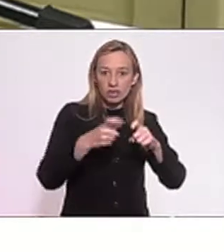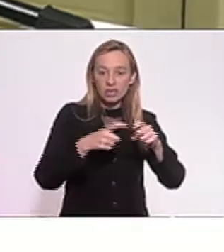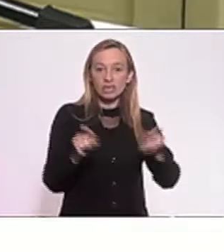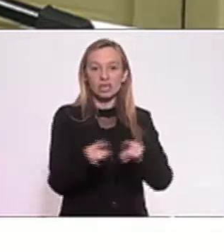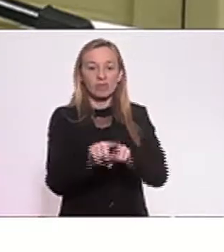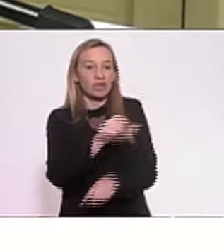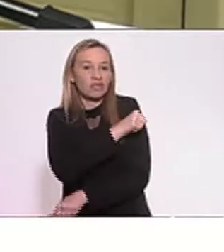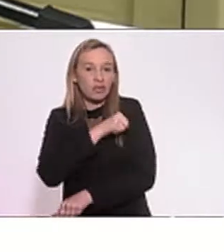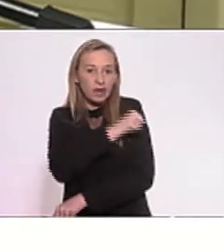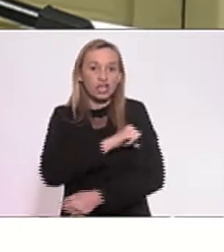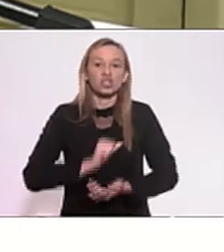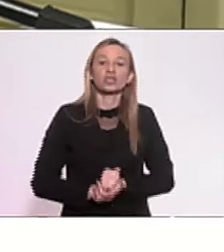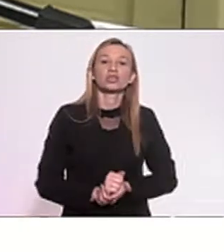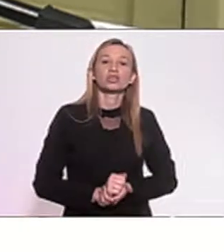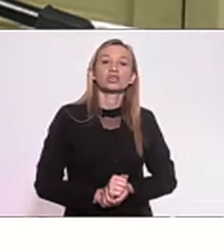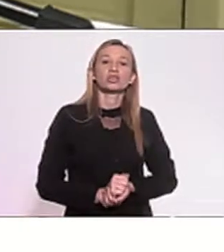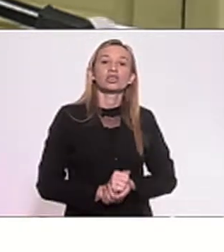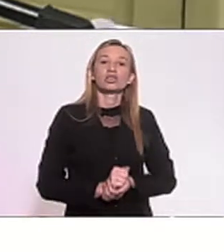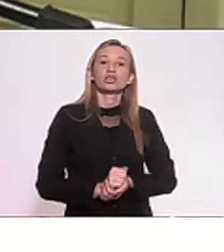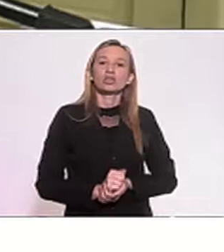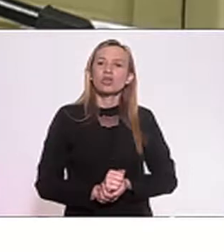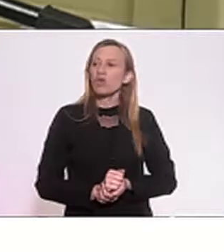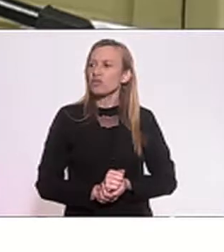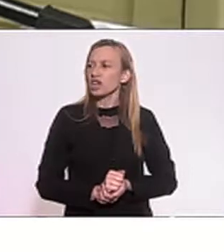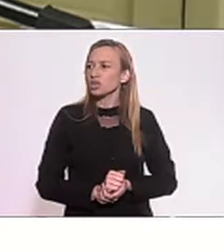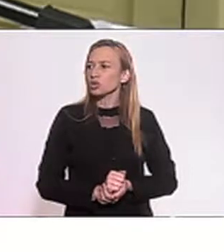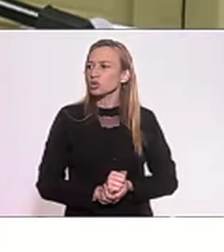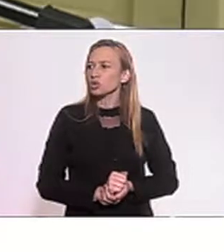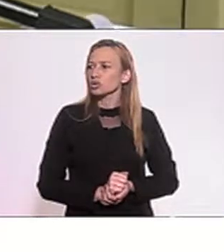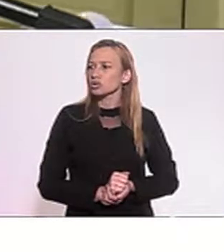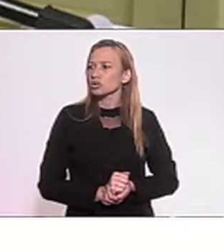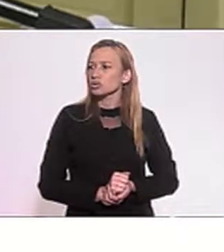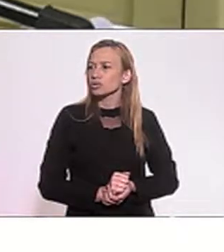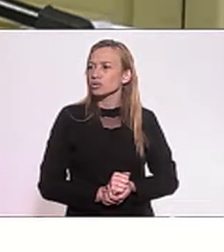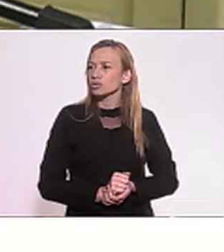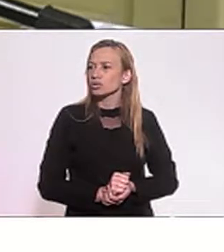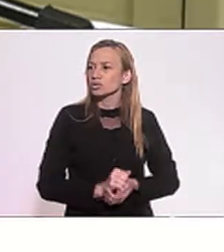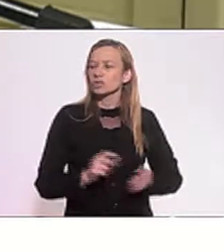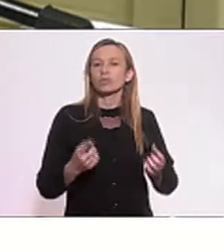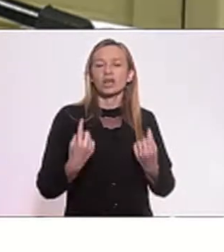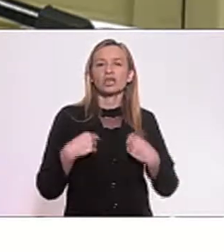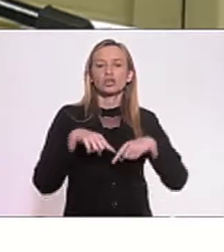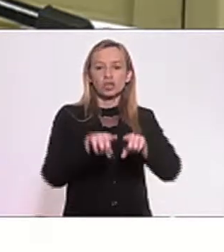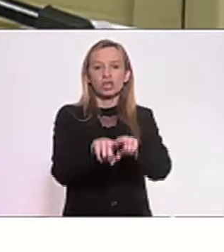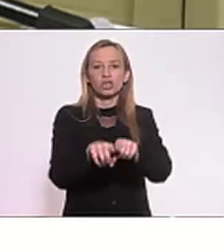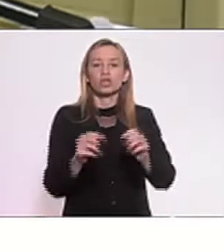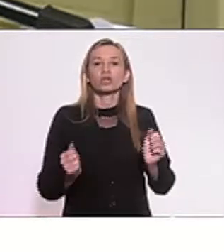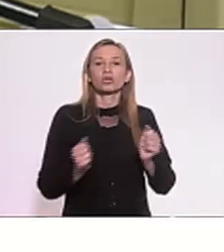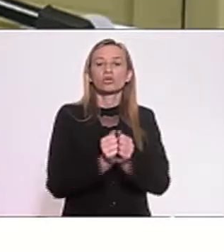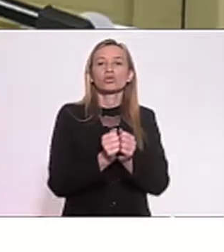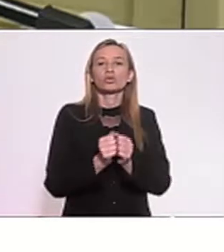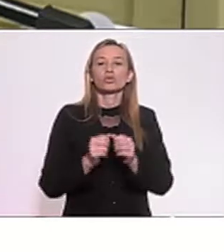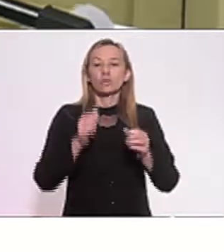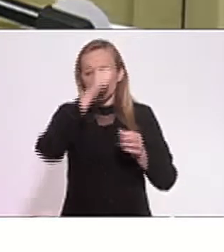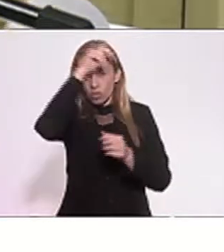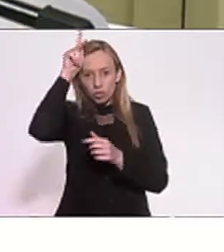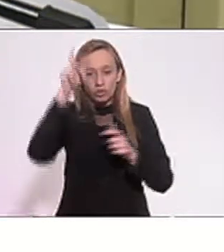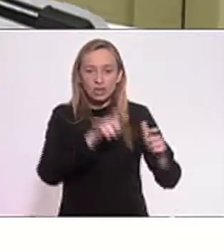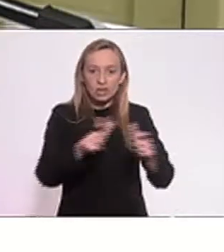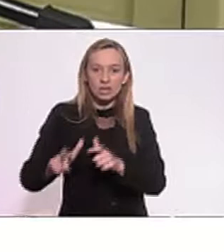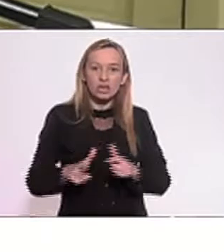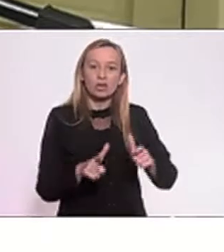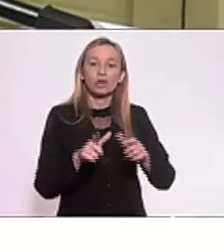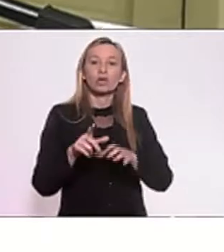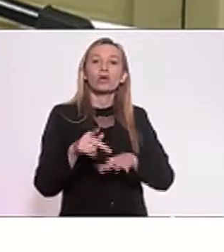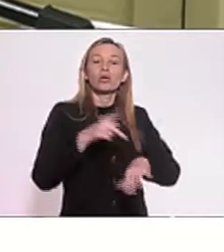enfermagem. Fazer convênios com municípios, a fim de criar pós-graduação em enfermagem